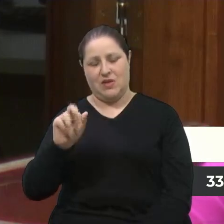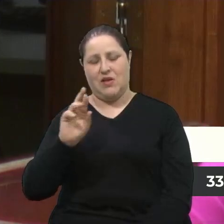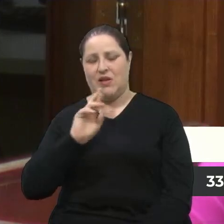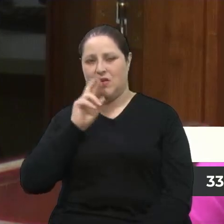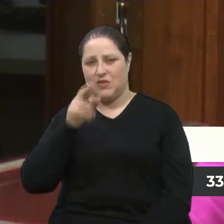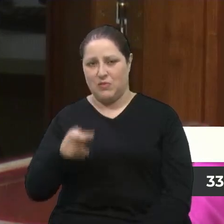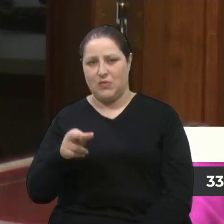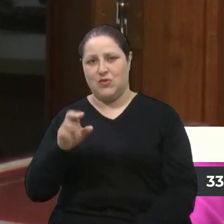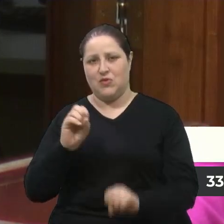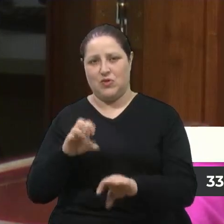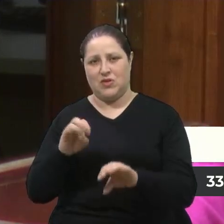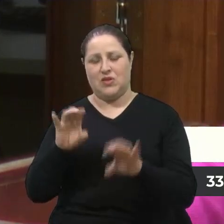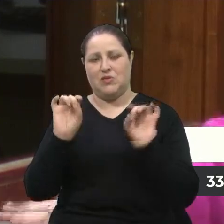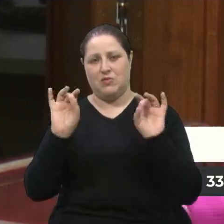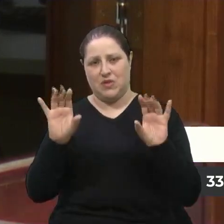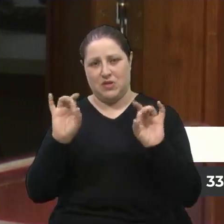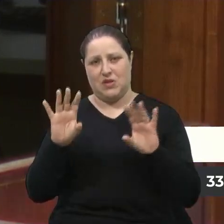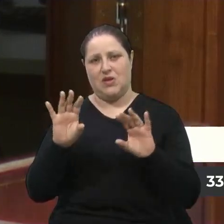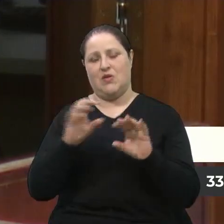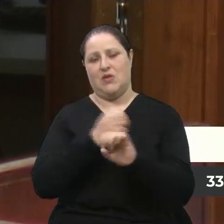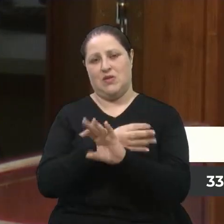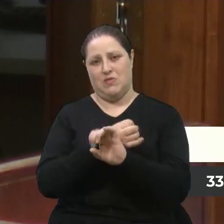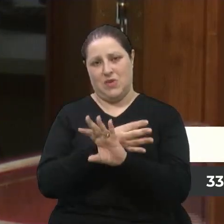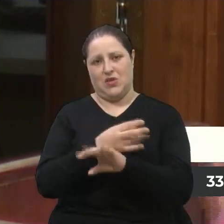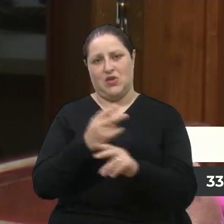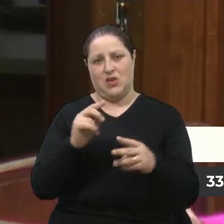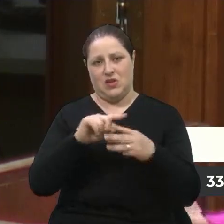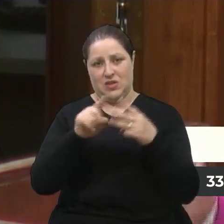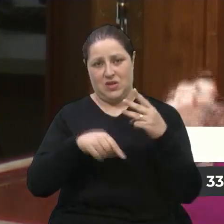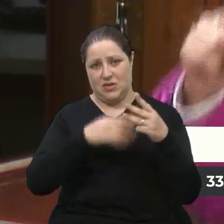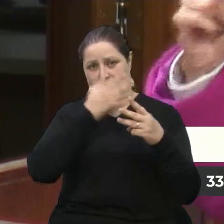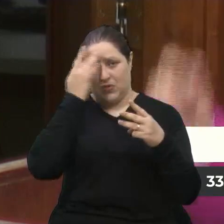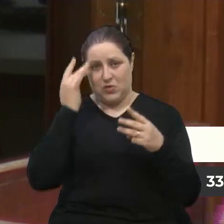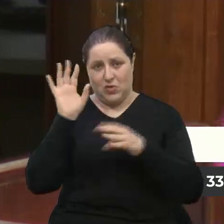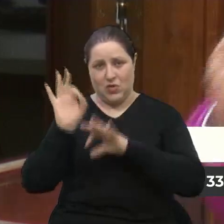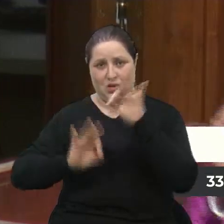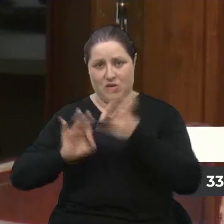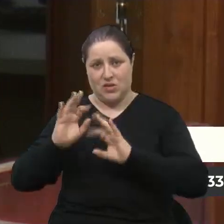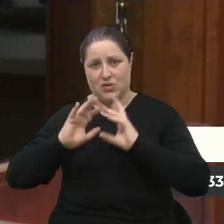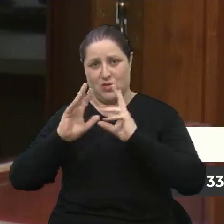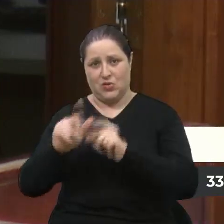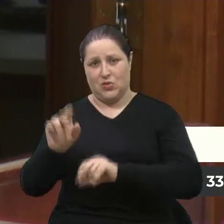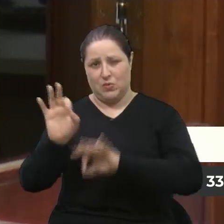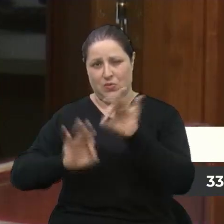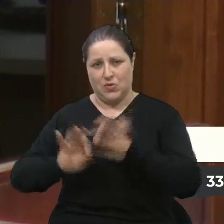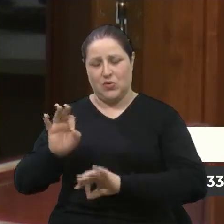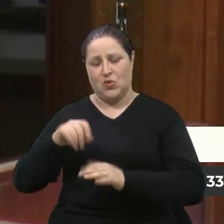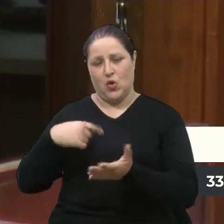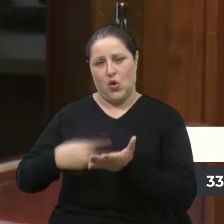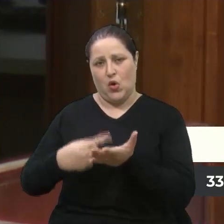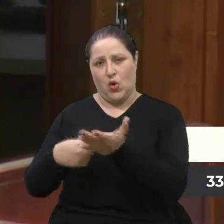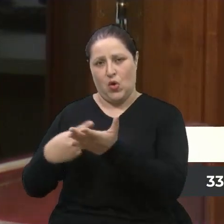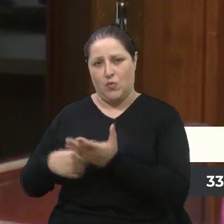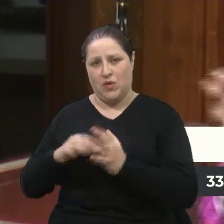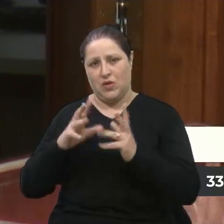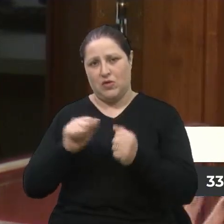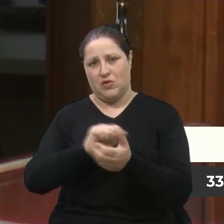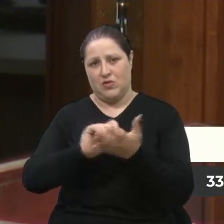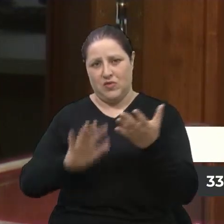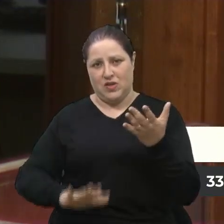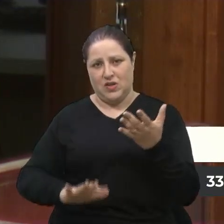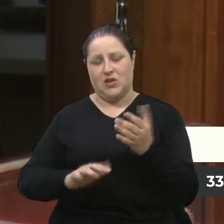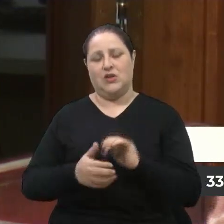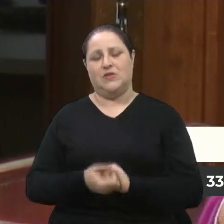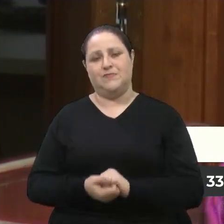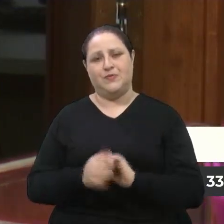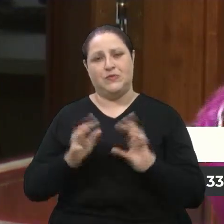trabalhado muito, né? A Daiane e a Eliane, então, para deixar tudo pronto, para organizar e para alinhar todas essas atividades. A todas as pessoas com